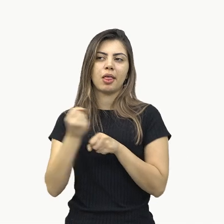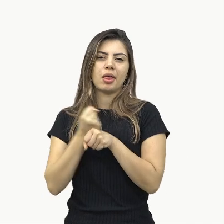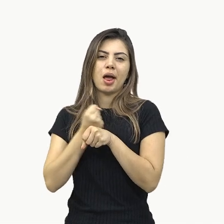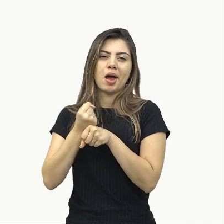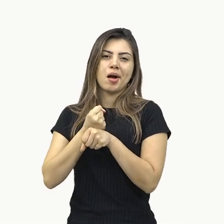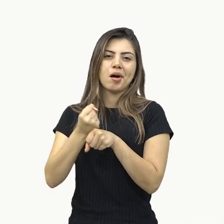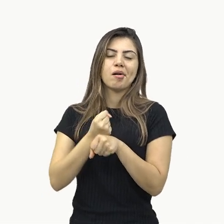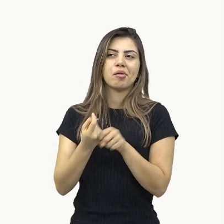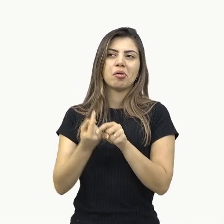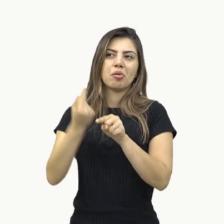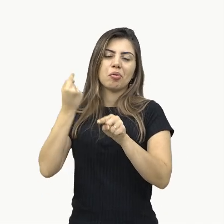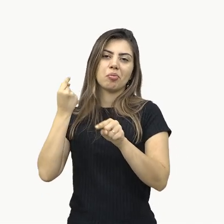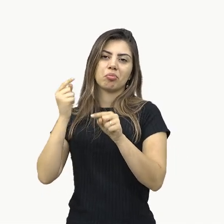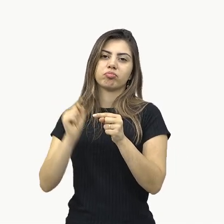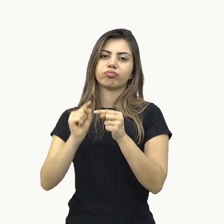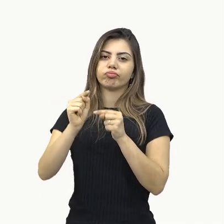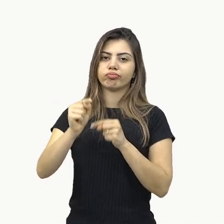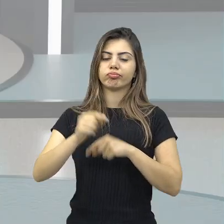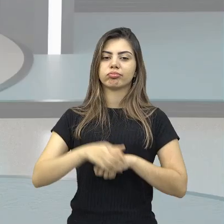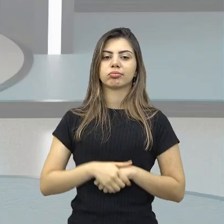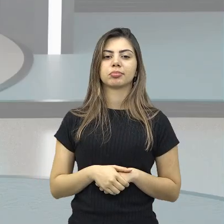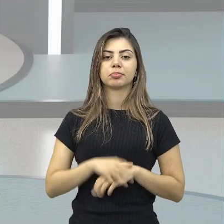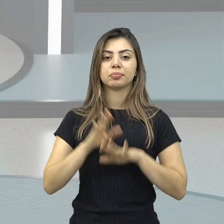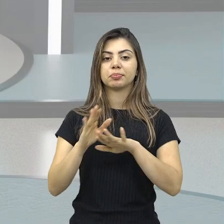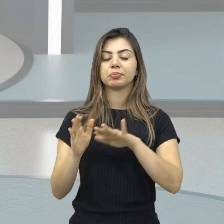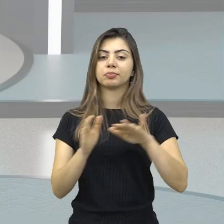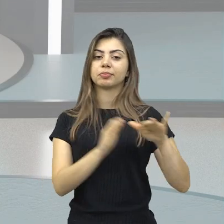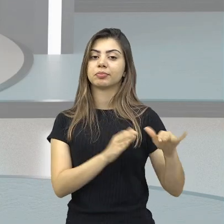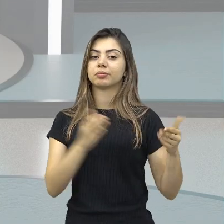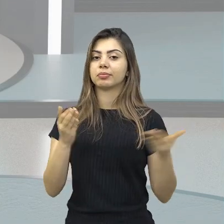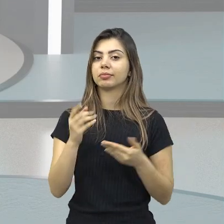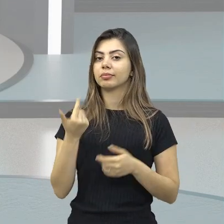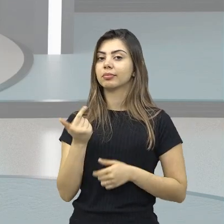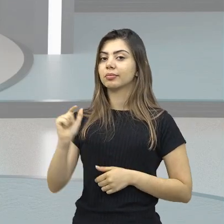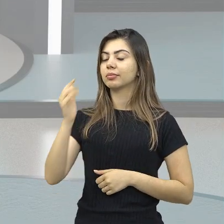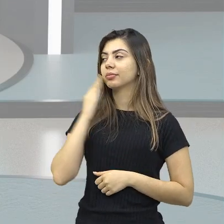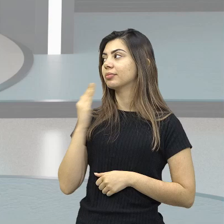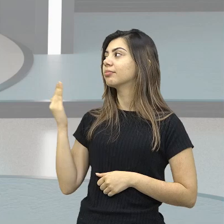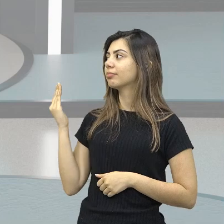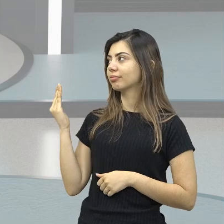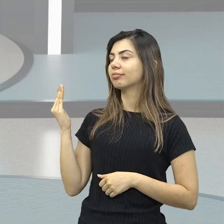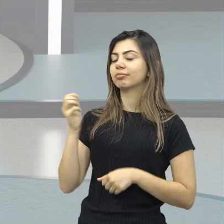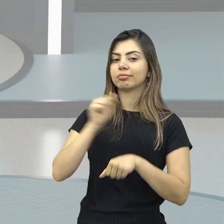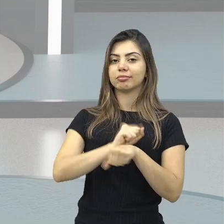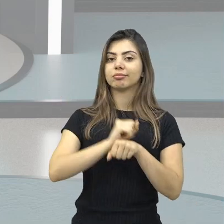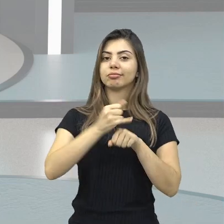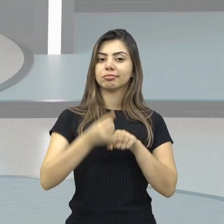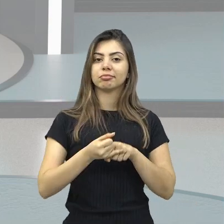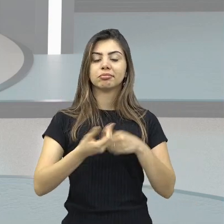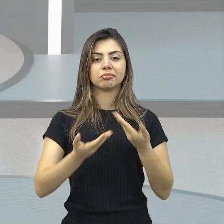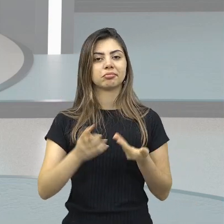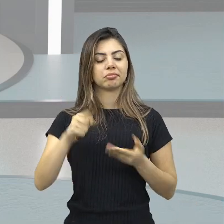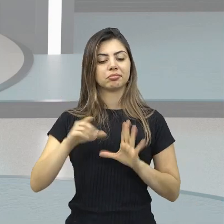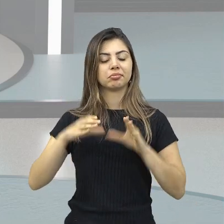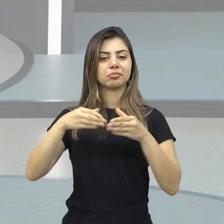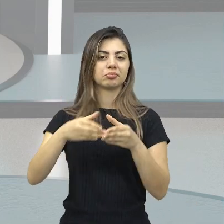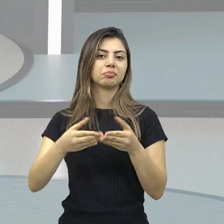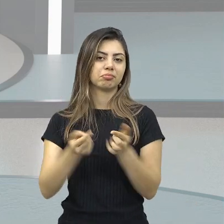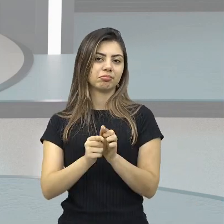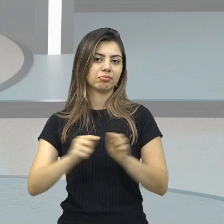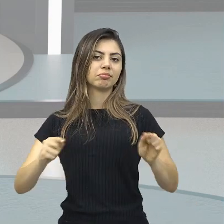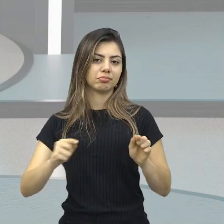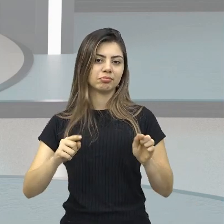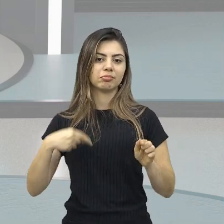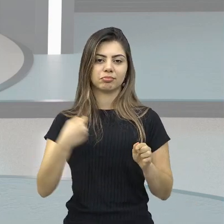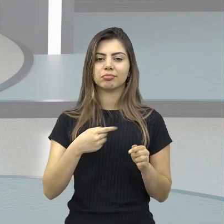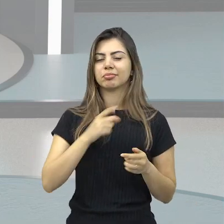tanto no tempo quanto no espaço. Vamos falar agora sobre adjetivos, né? Que é uma outra classe gramatical, tal qual pronomes,